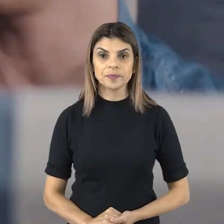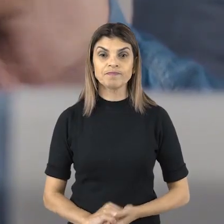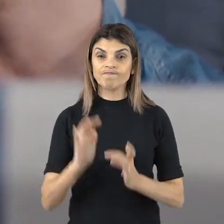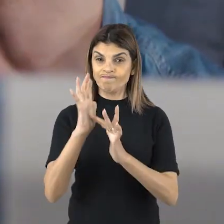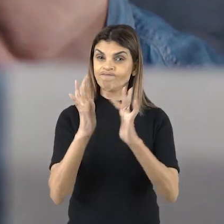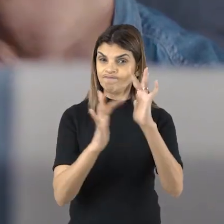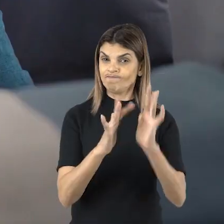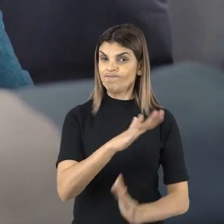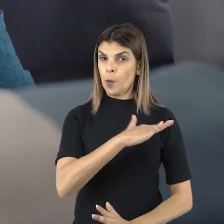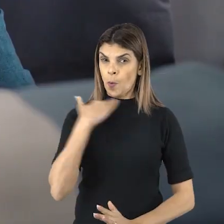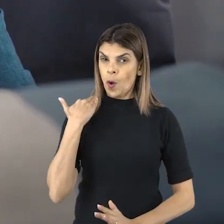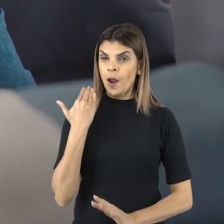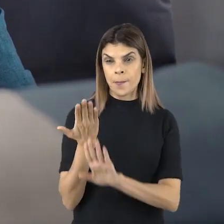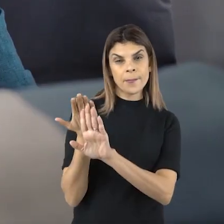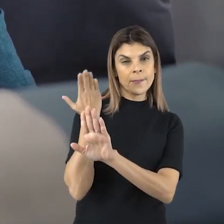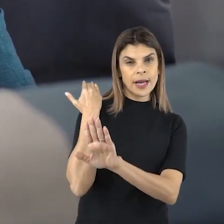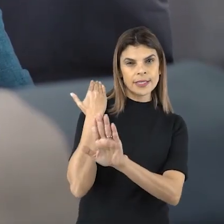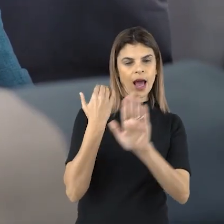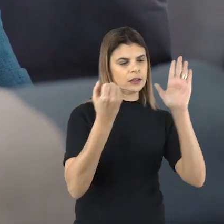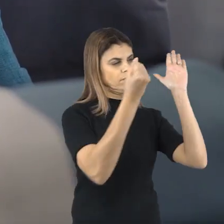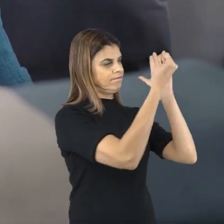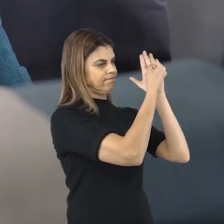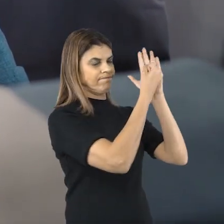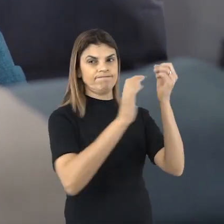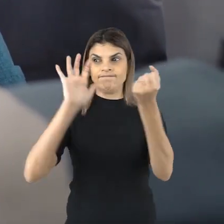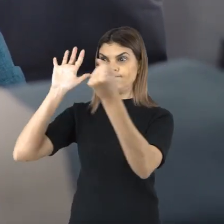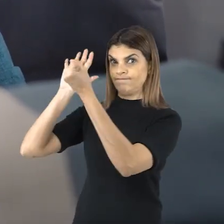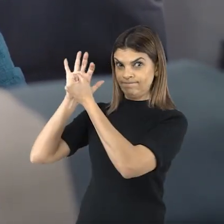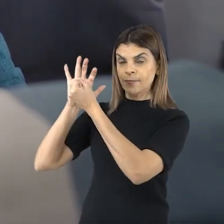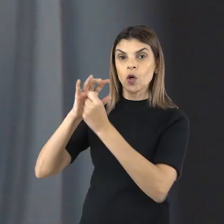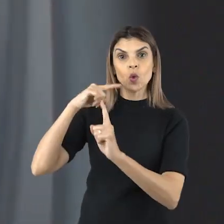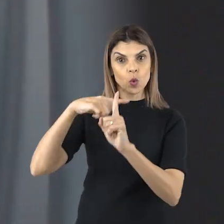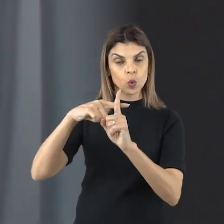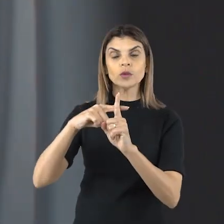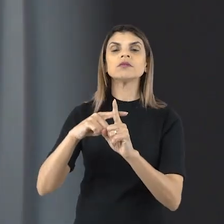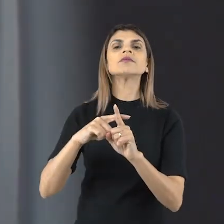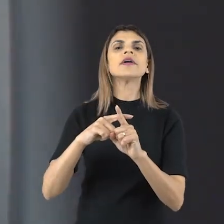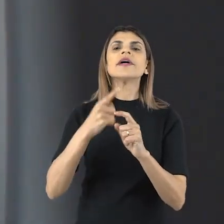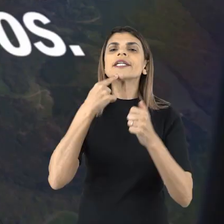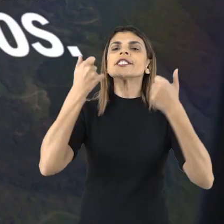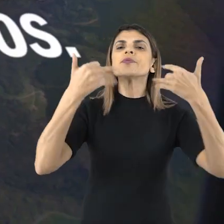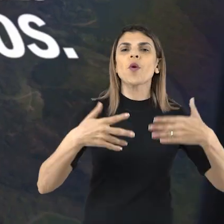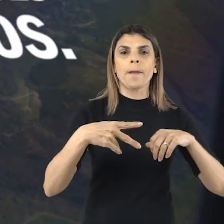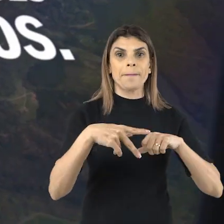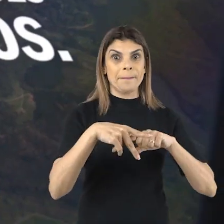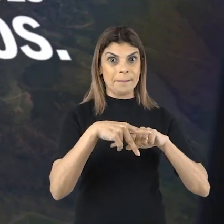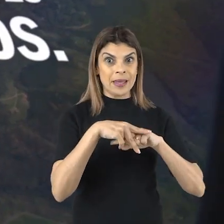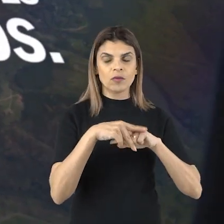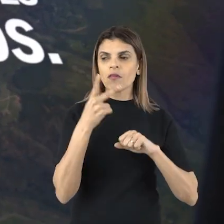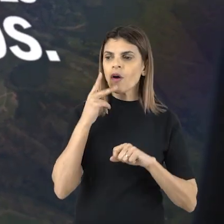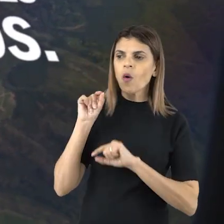A morte de Jesus na cruz é a solução para o problema do pecado. Um dos amigos de Jesus, Pedro, descreveu assim, dizendo, Ele